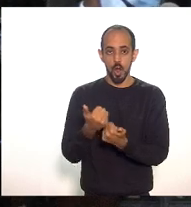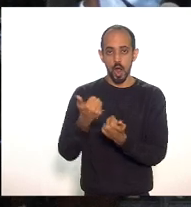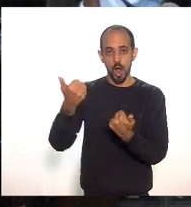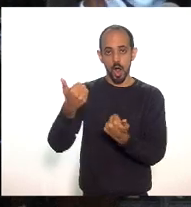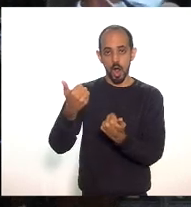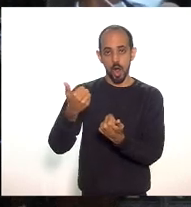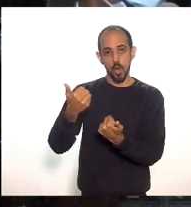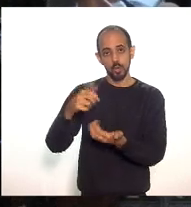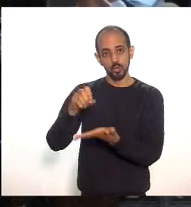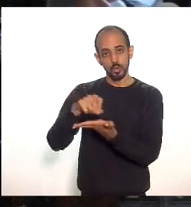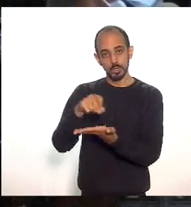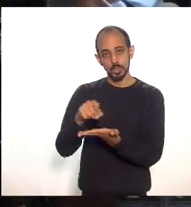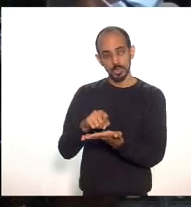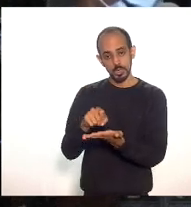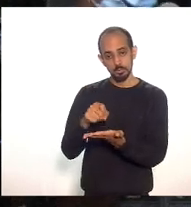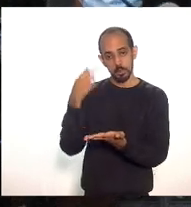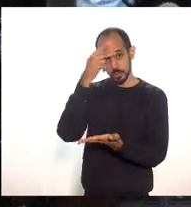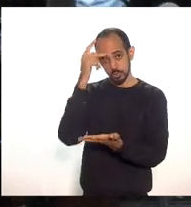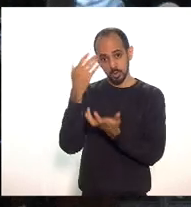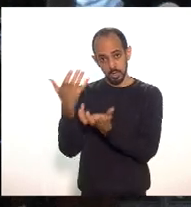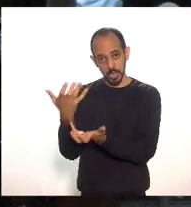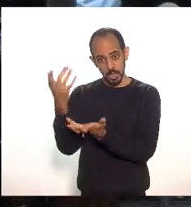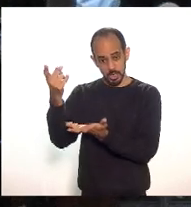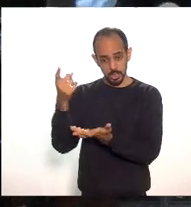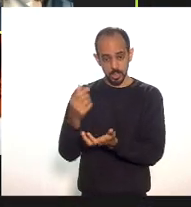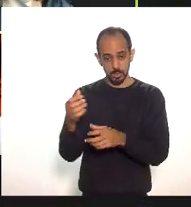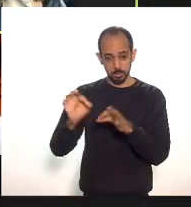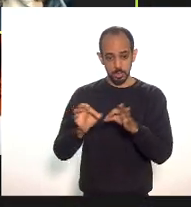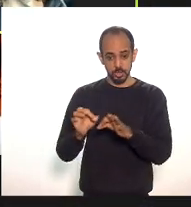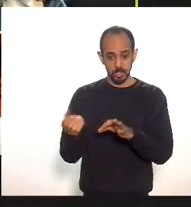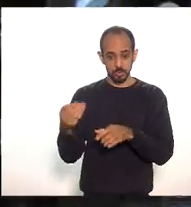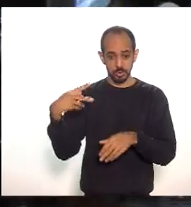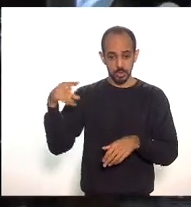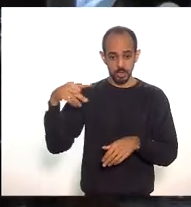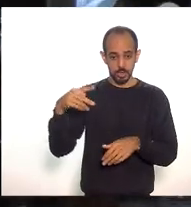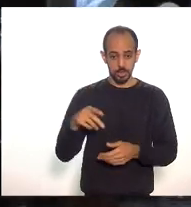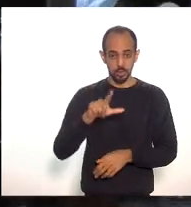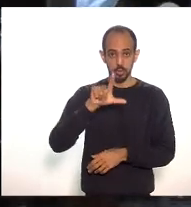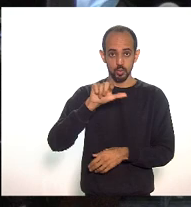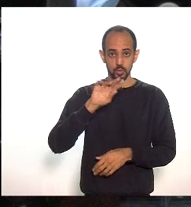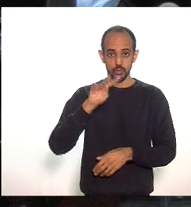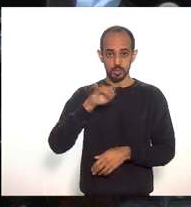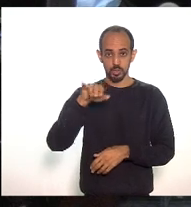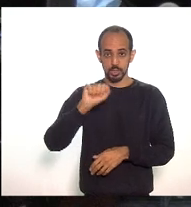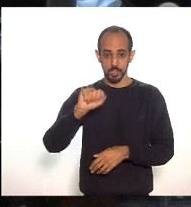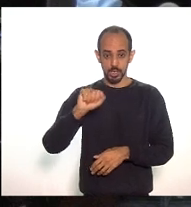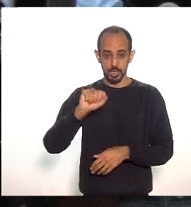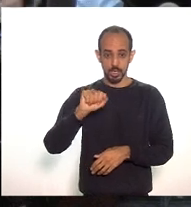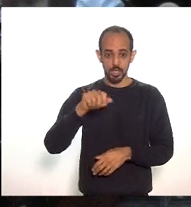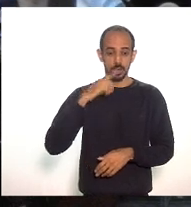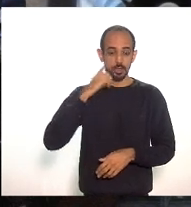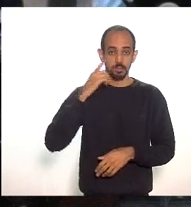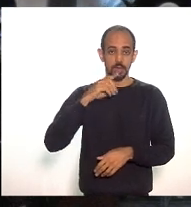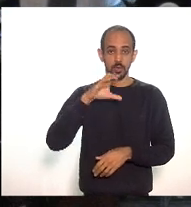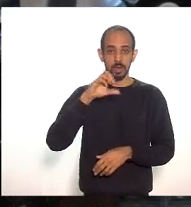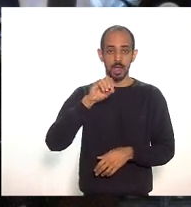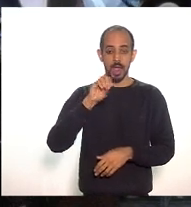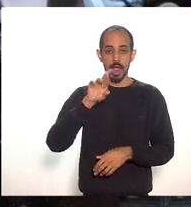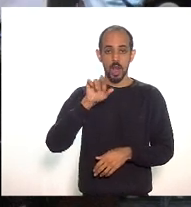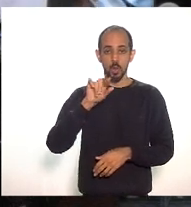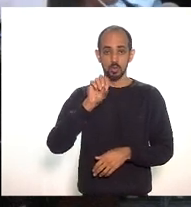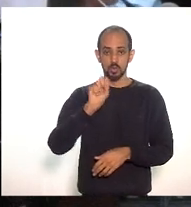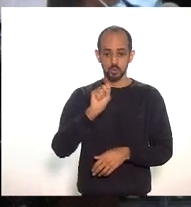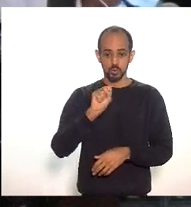então queria vai ter que voltar Deputado a Lucinha pediu deputado Carlos Macedo